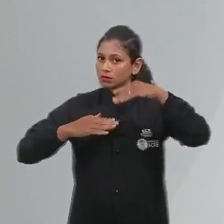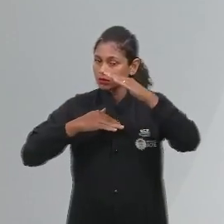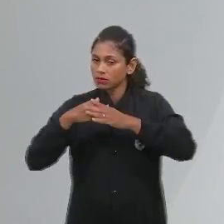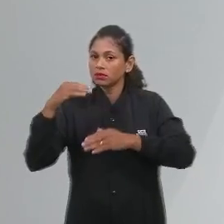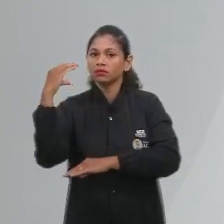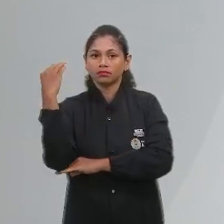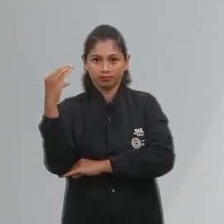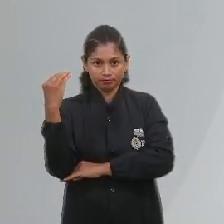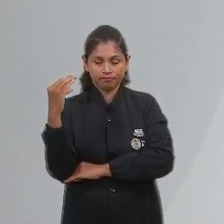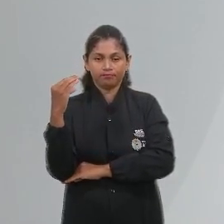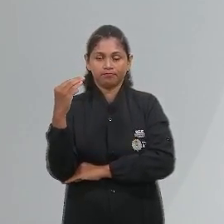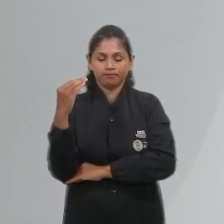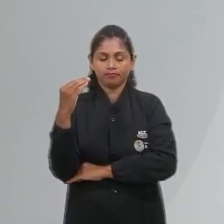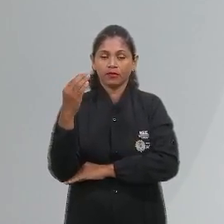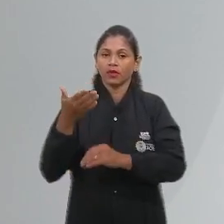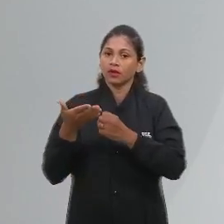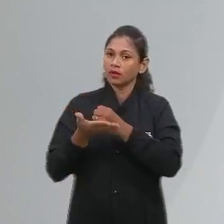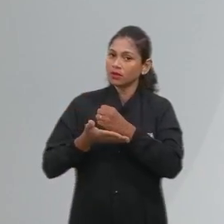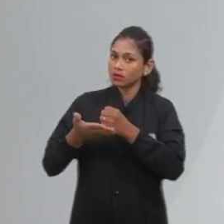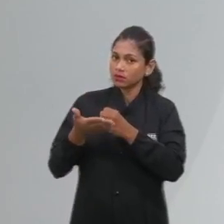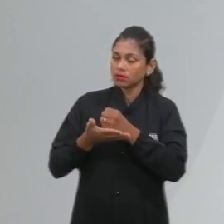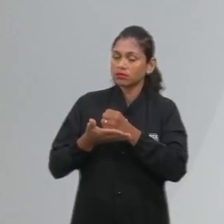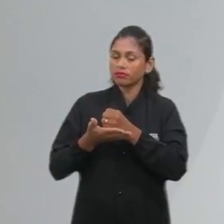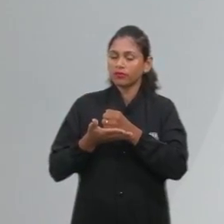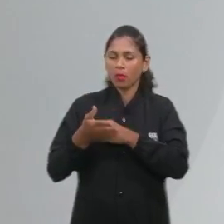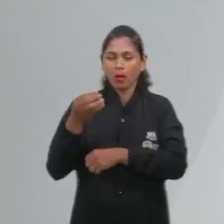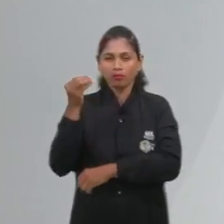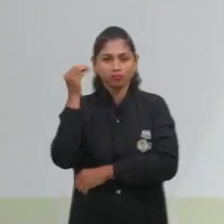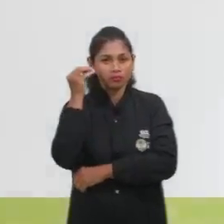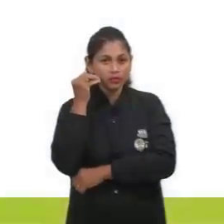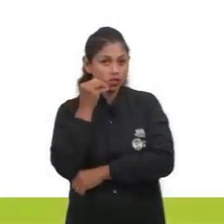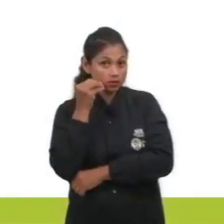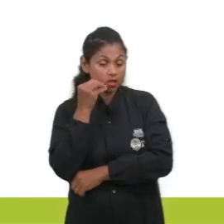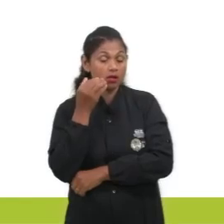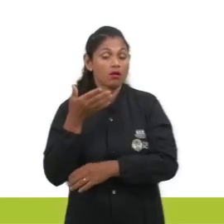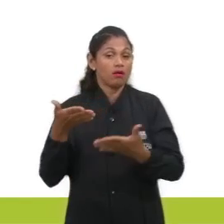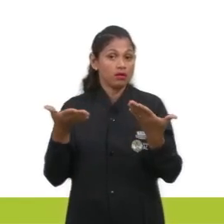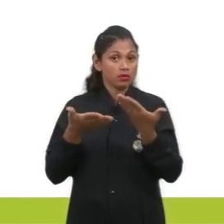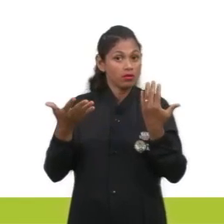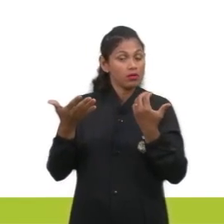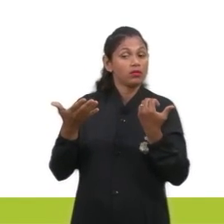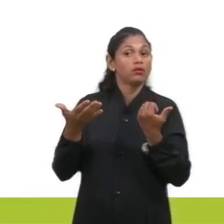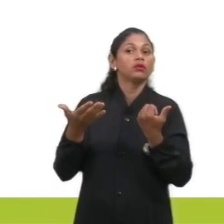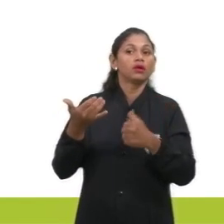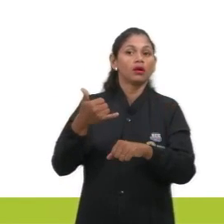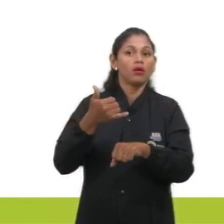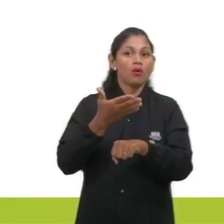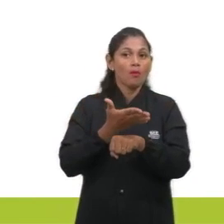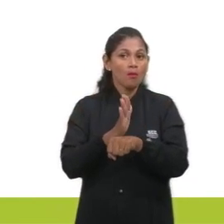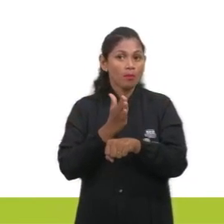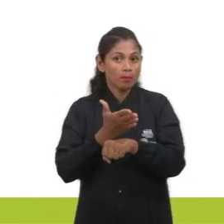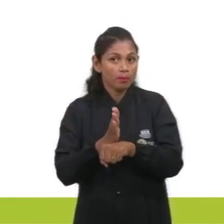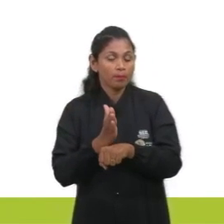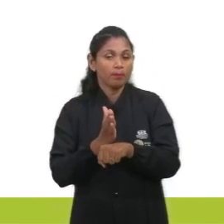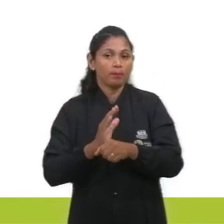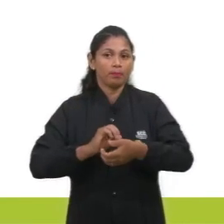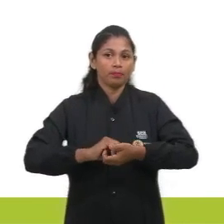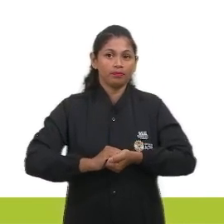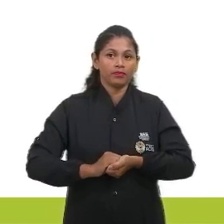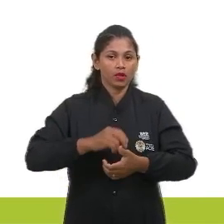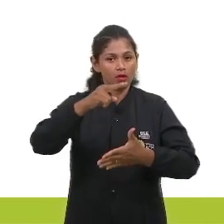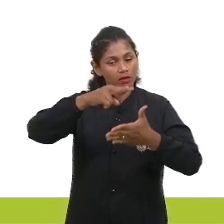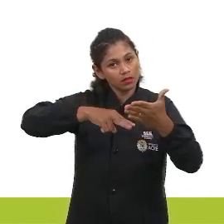nesse aprendizado, vamos testar o nosso conhecimento. Eu tenho aqui uma questão objetiva, vou fazer a leitura para